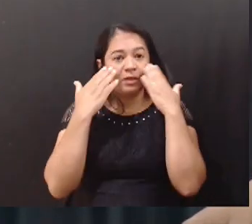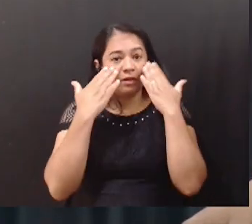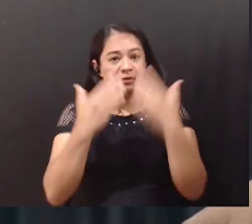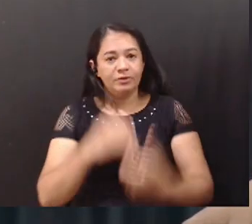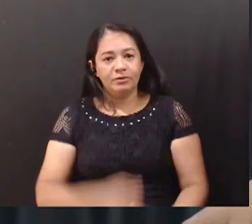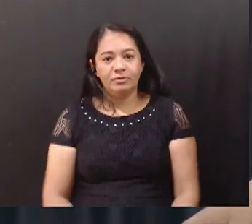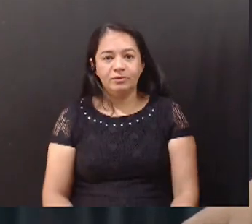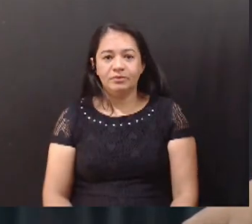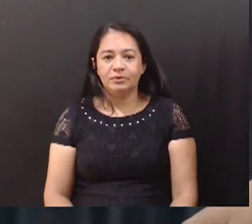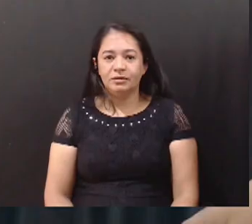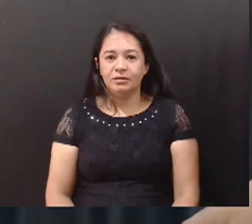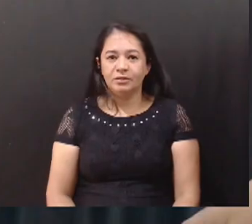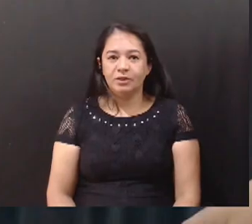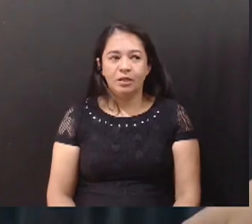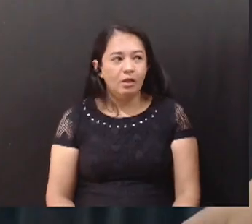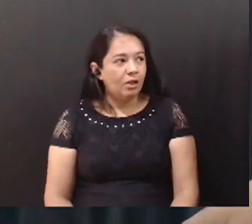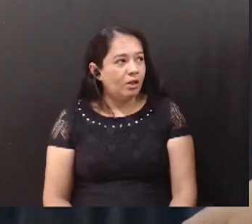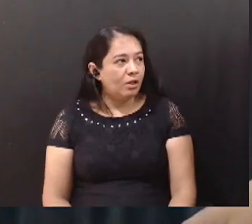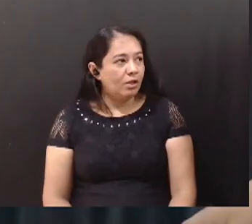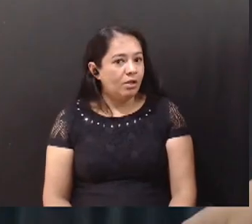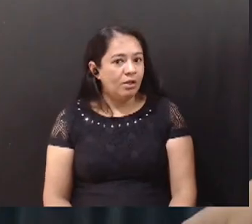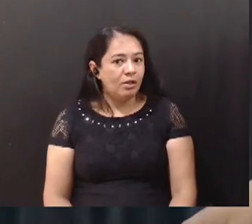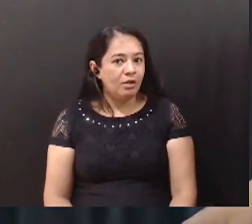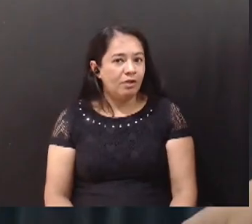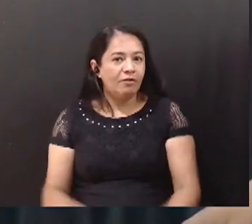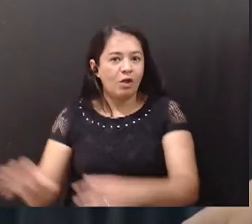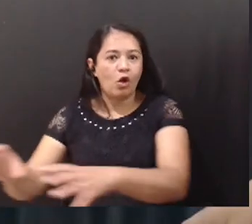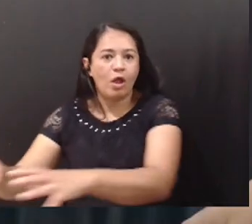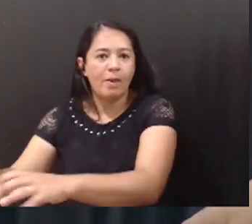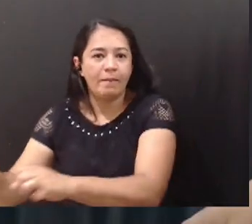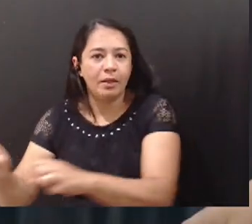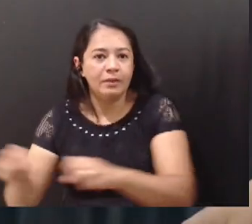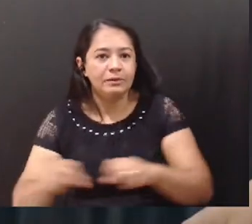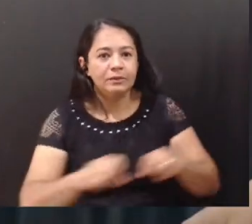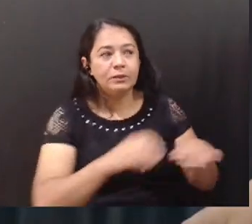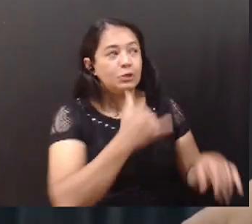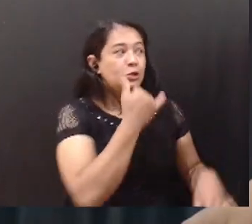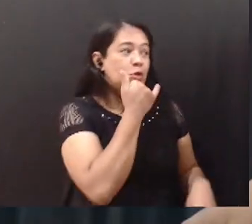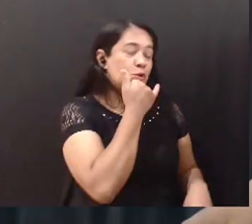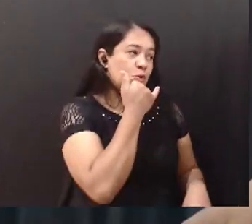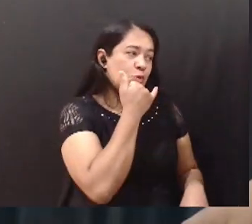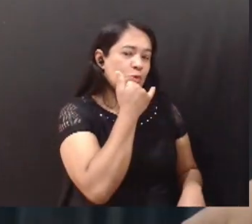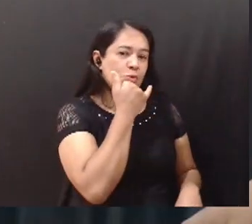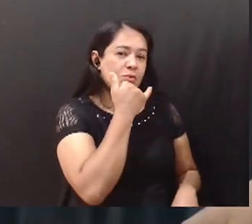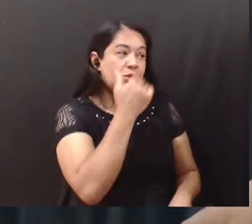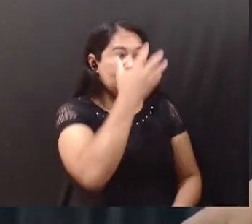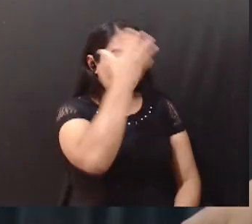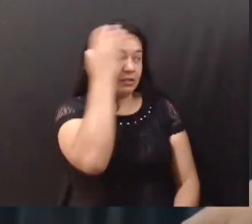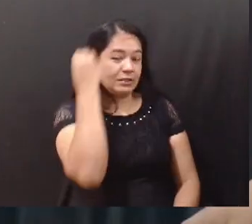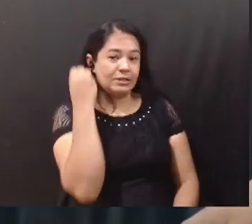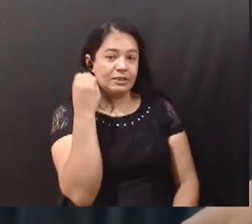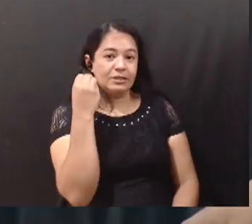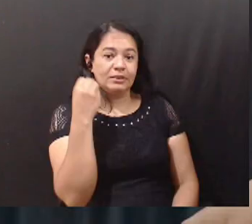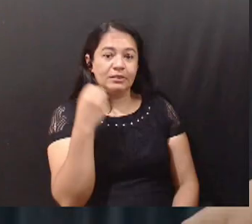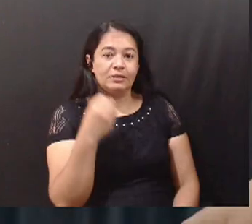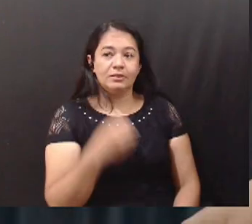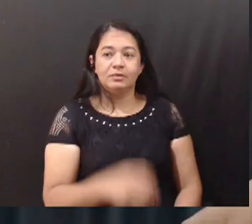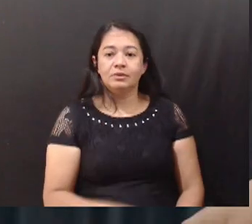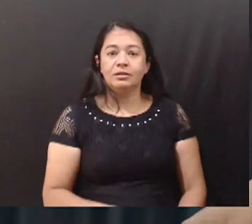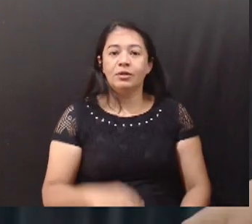olhou para sua cara, ele vai lá correndo pegar a toalha. Desculpa, amor, eu esqueci, etc. O que ele